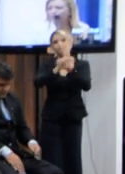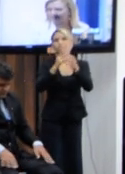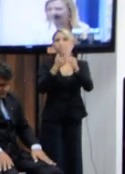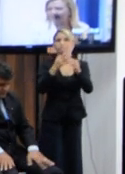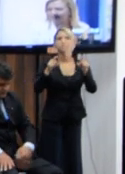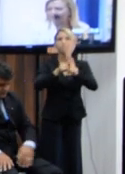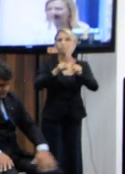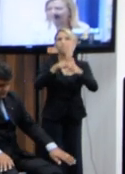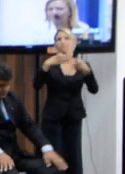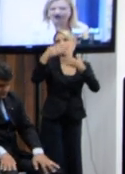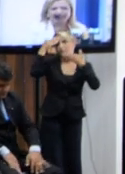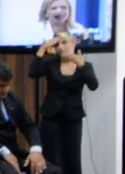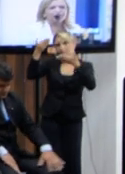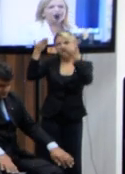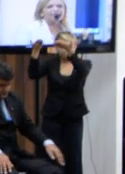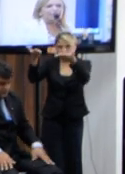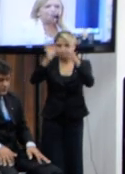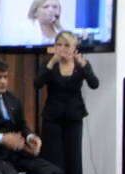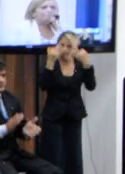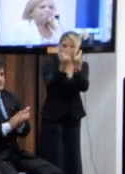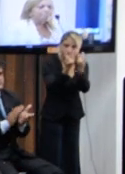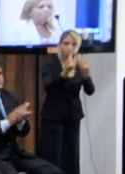quero cumprimentá-la nessa manhã também.